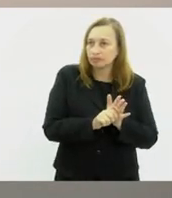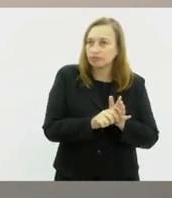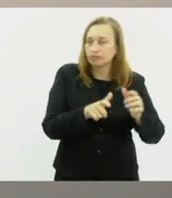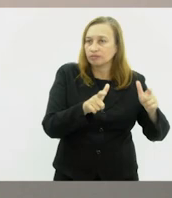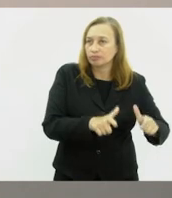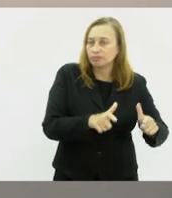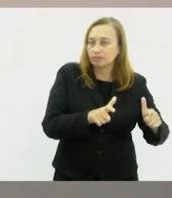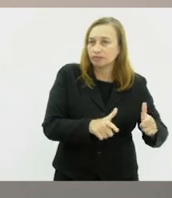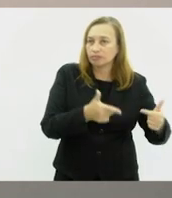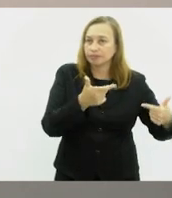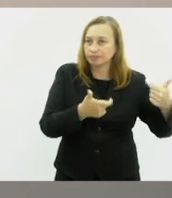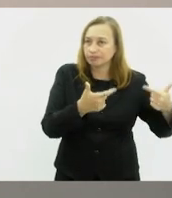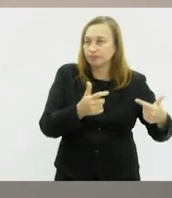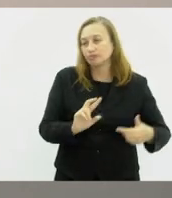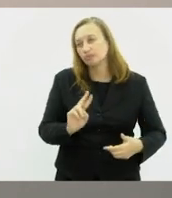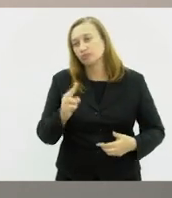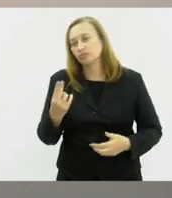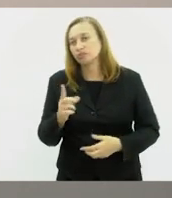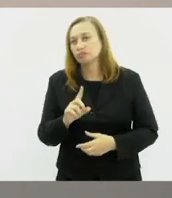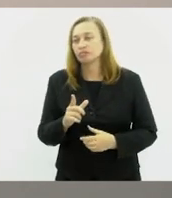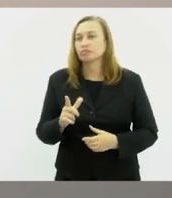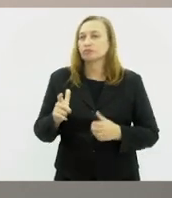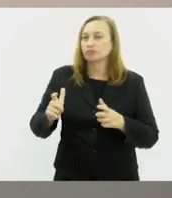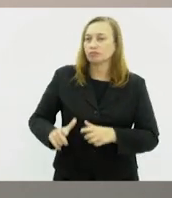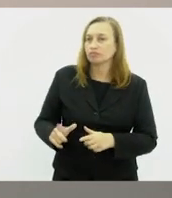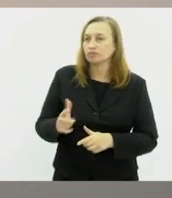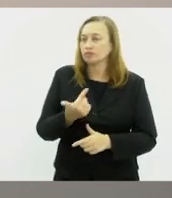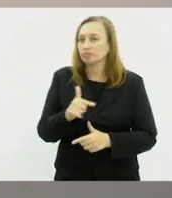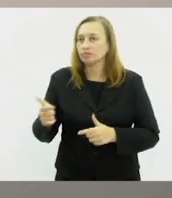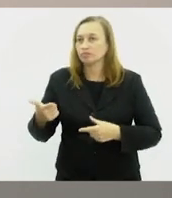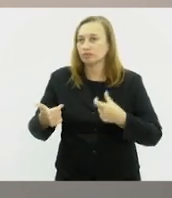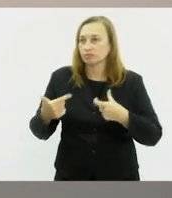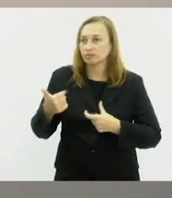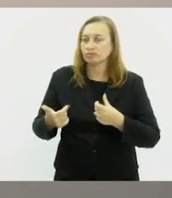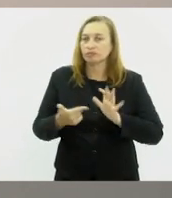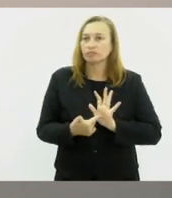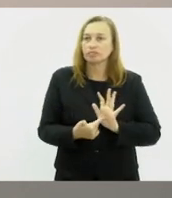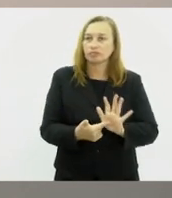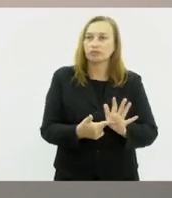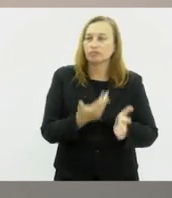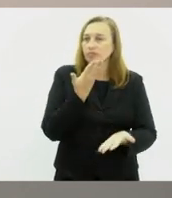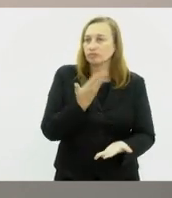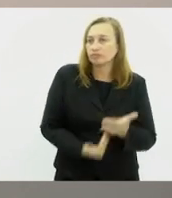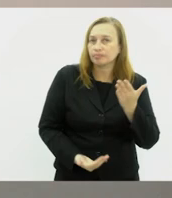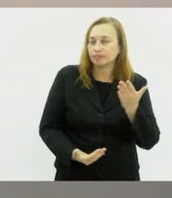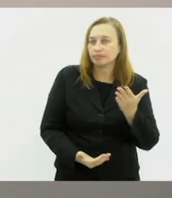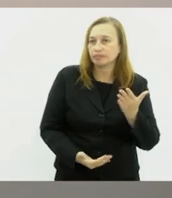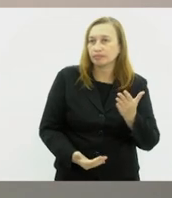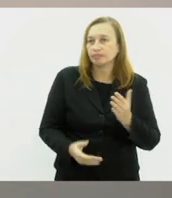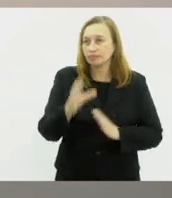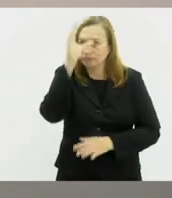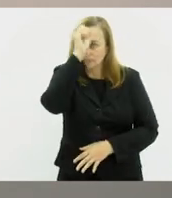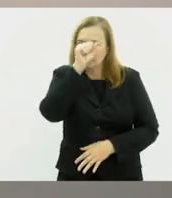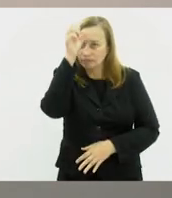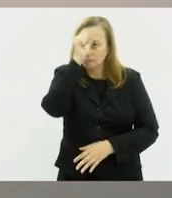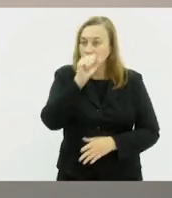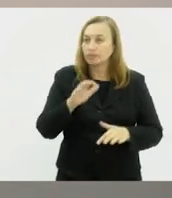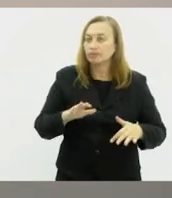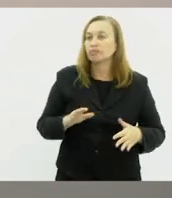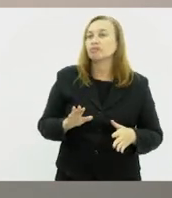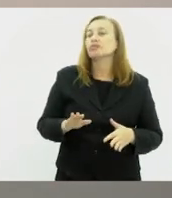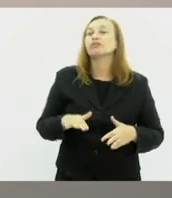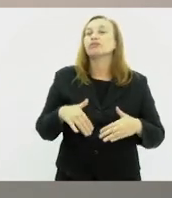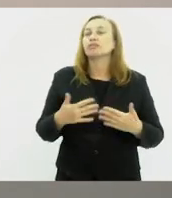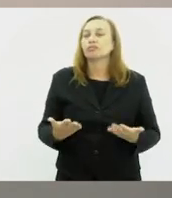tiroteios né então a gente demonstrou que há uma perda de aprendizado quando as crianças frequentam